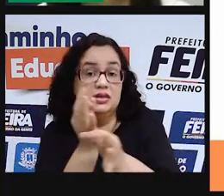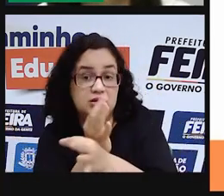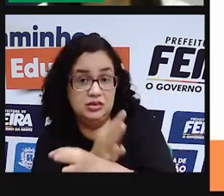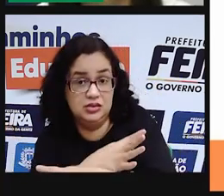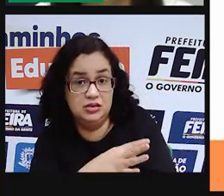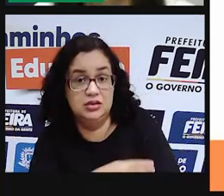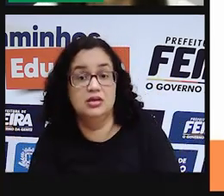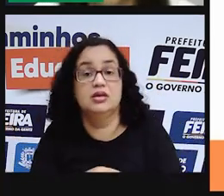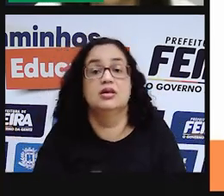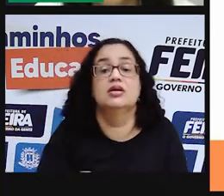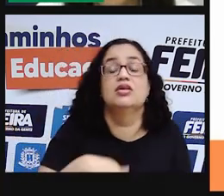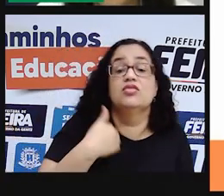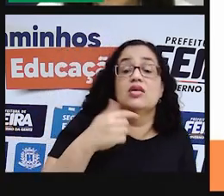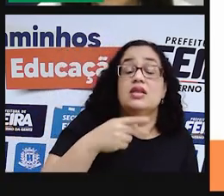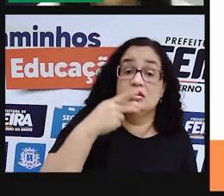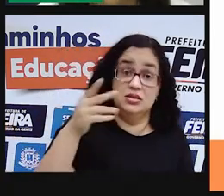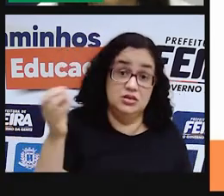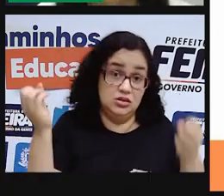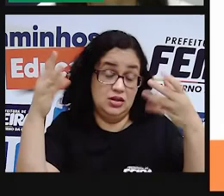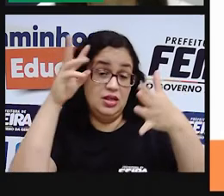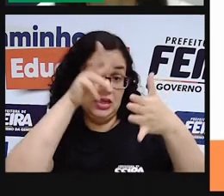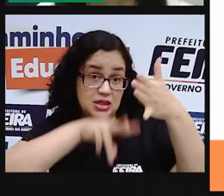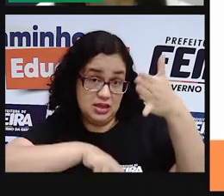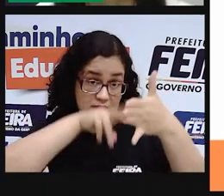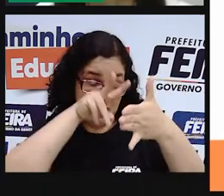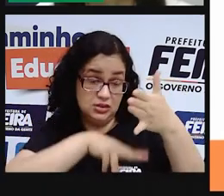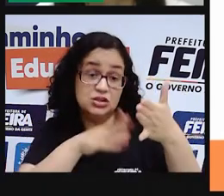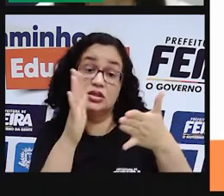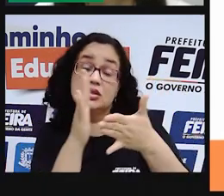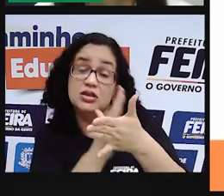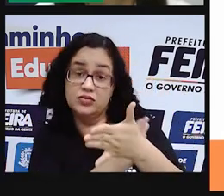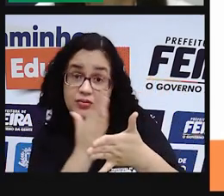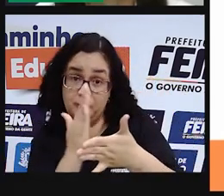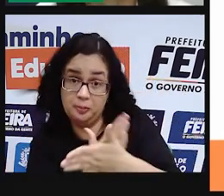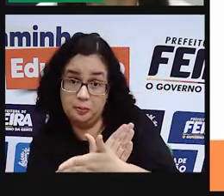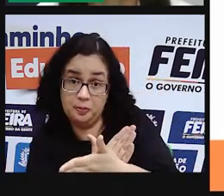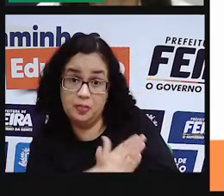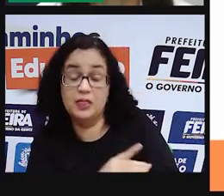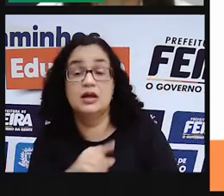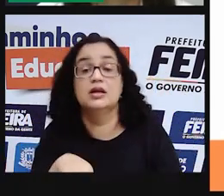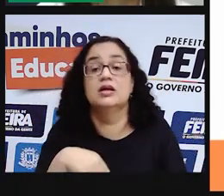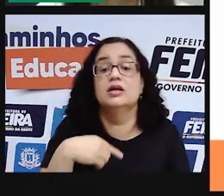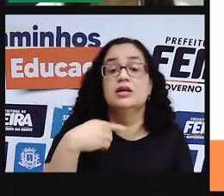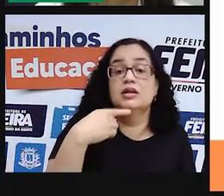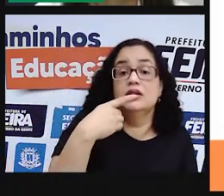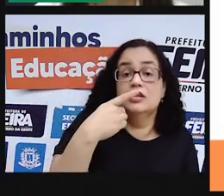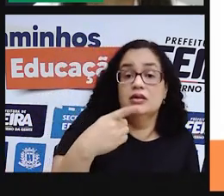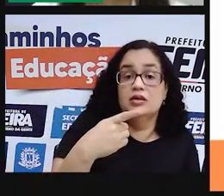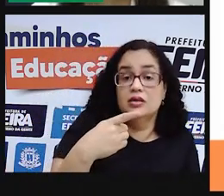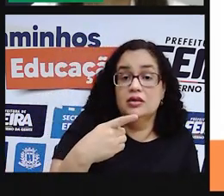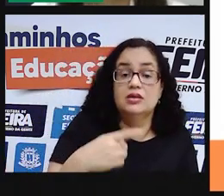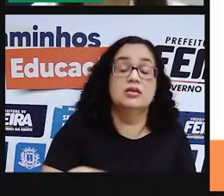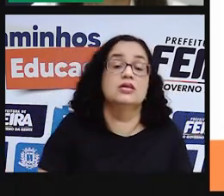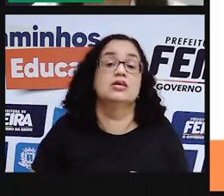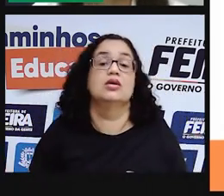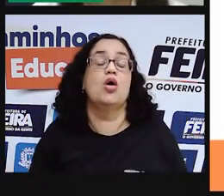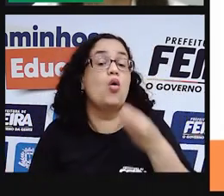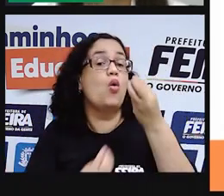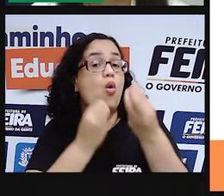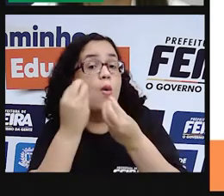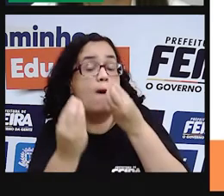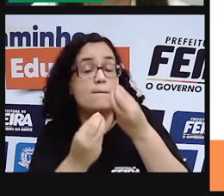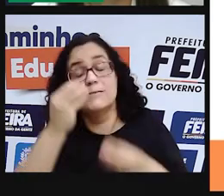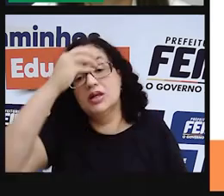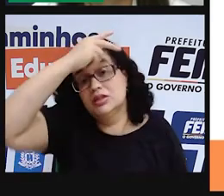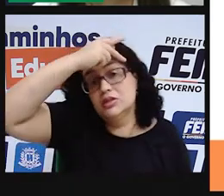nem assim, faz a indicação para a leitura da revistinha e ainda acrescenta, né, algumas formas das